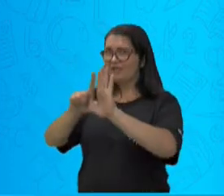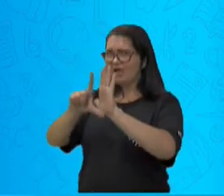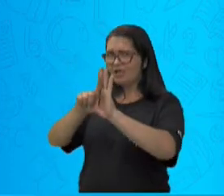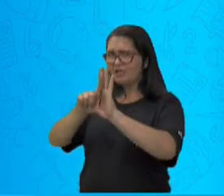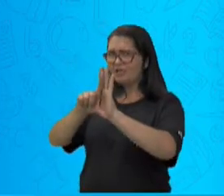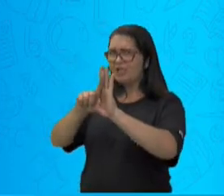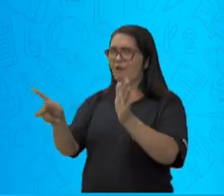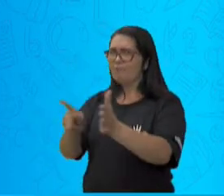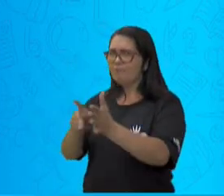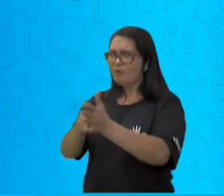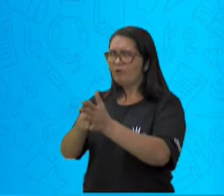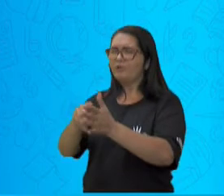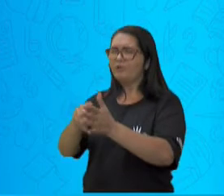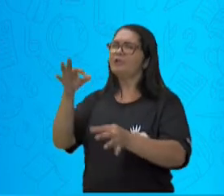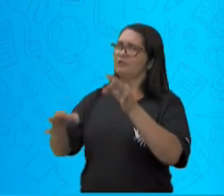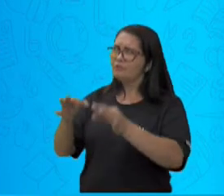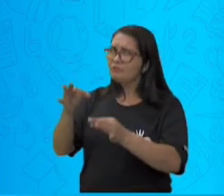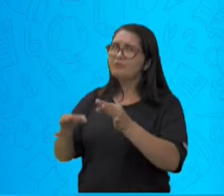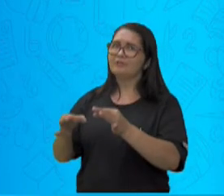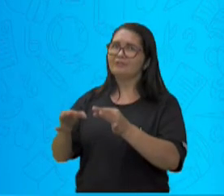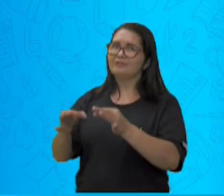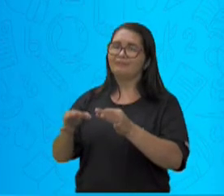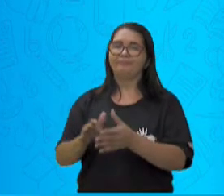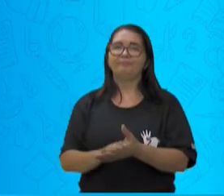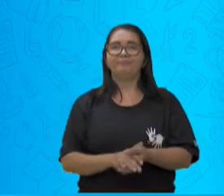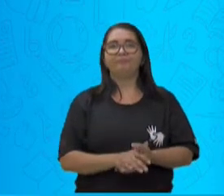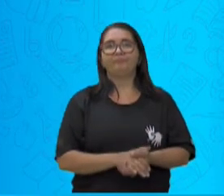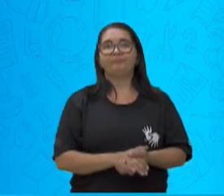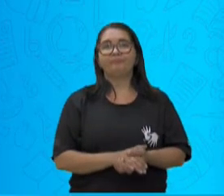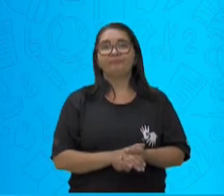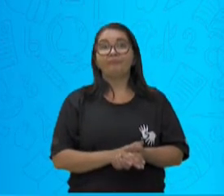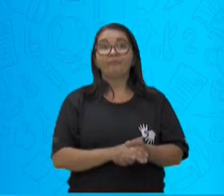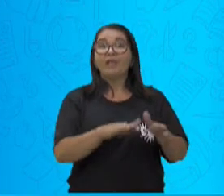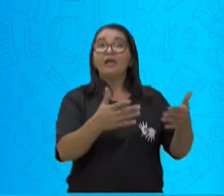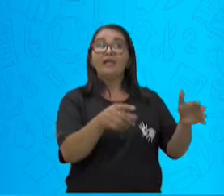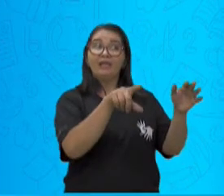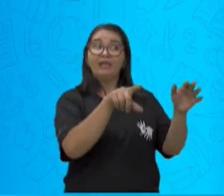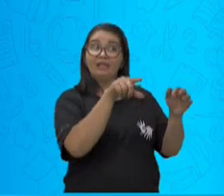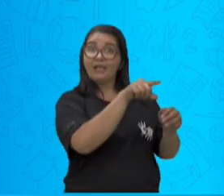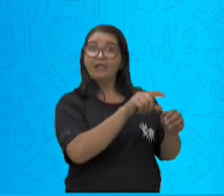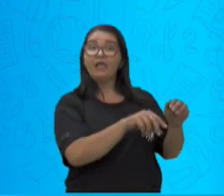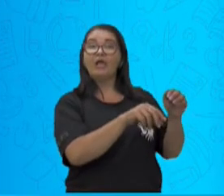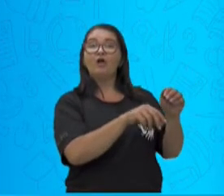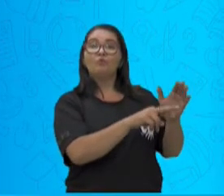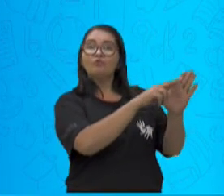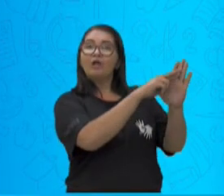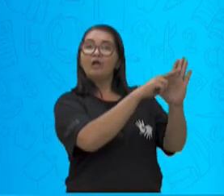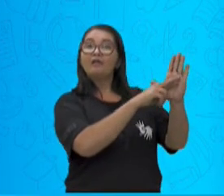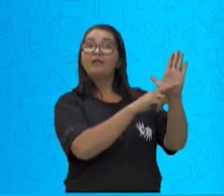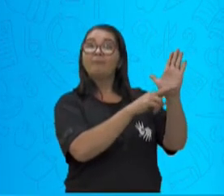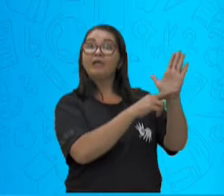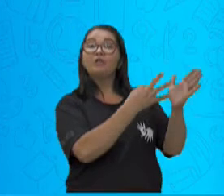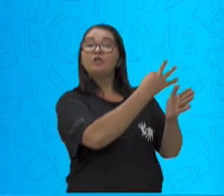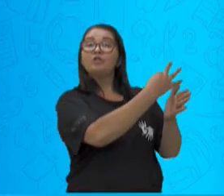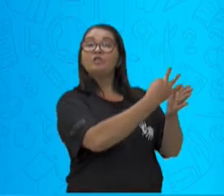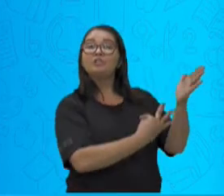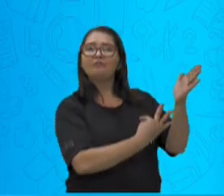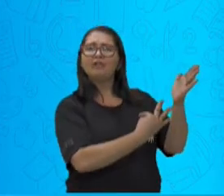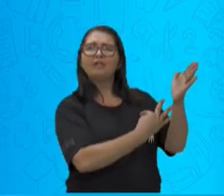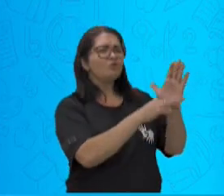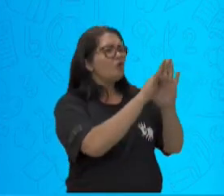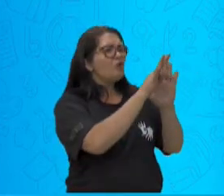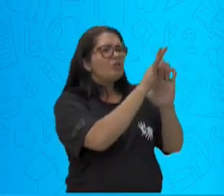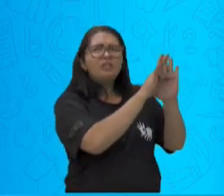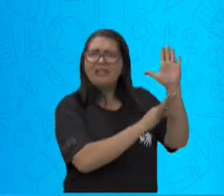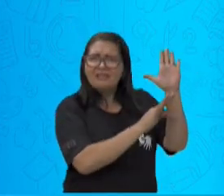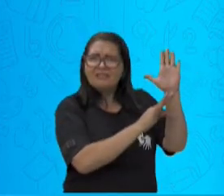das leis e da justiça. Os regulamentos são textos que orientam o comportamento